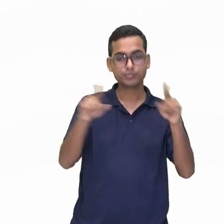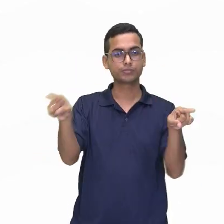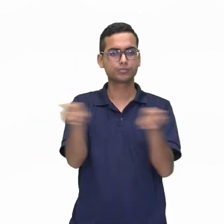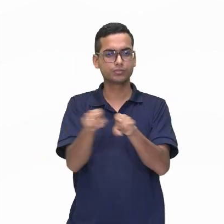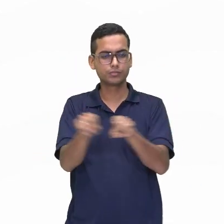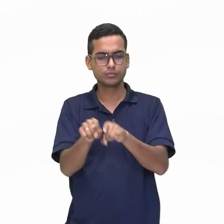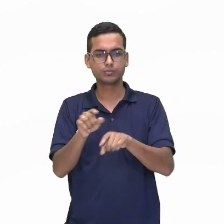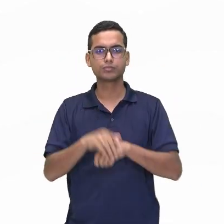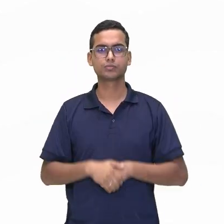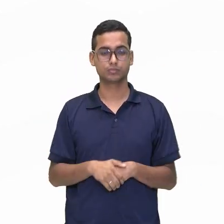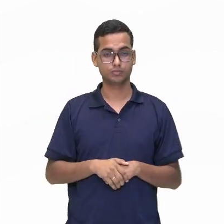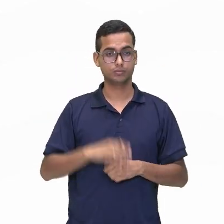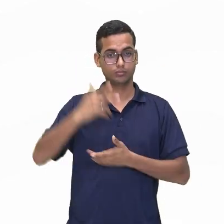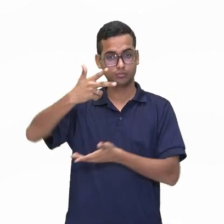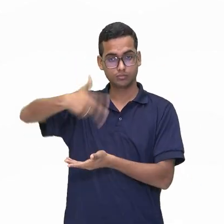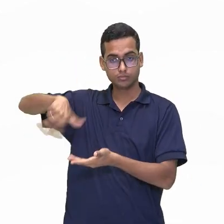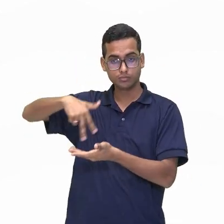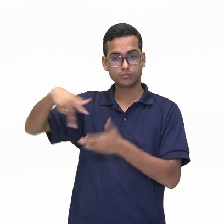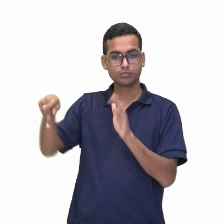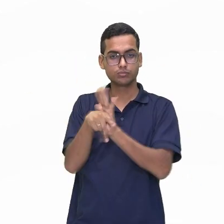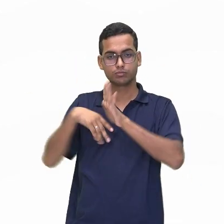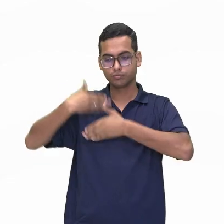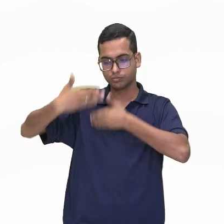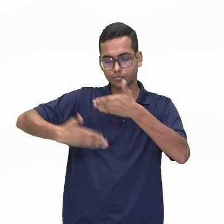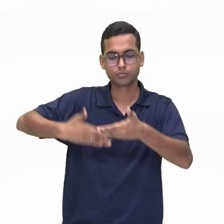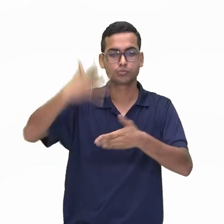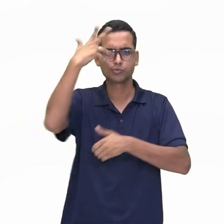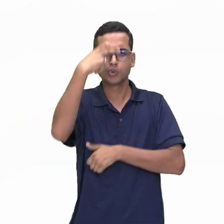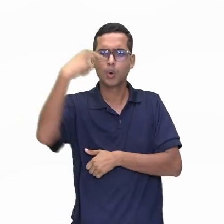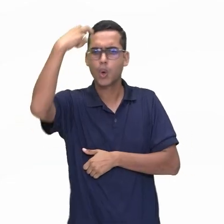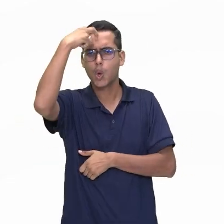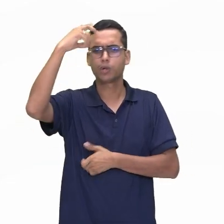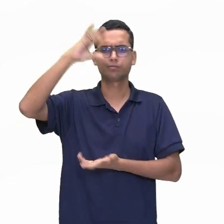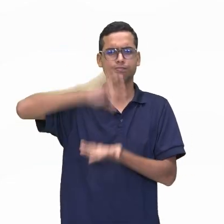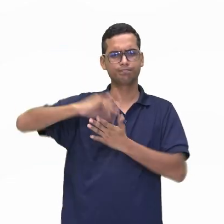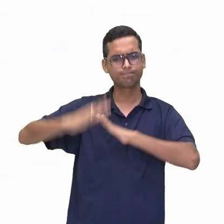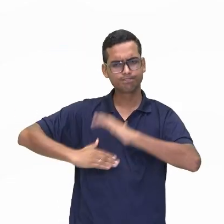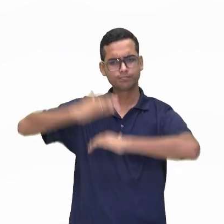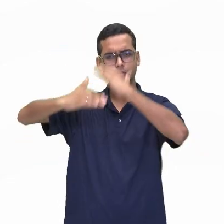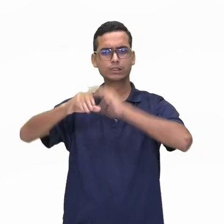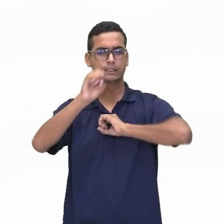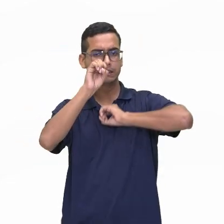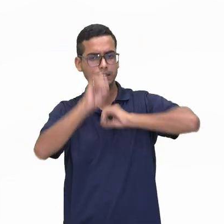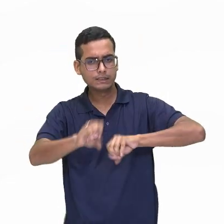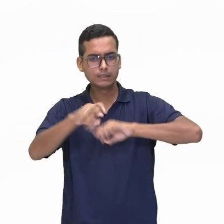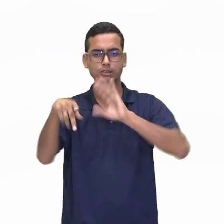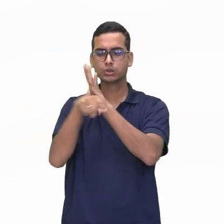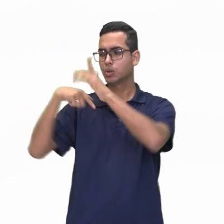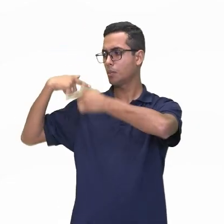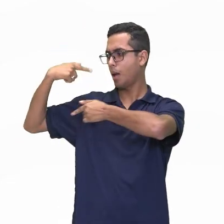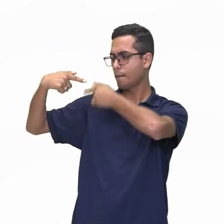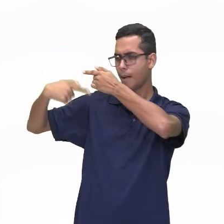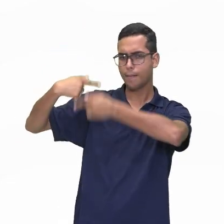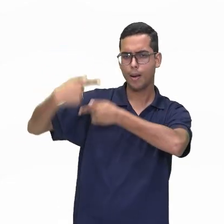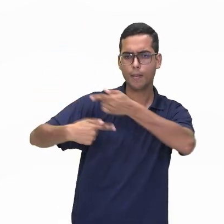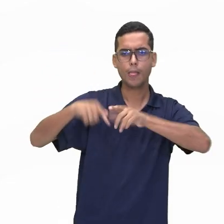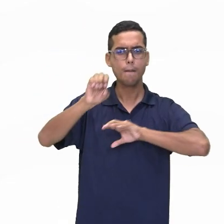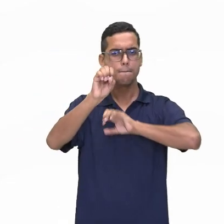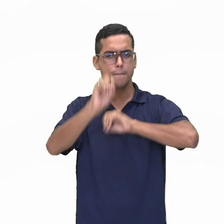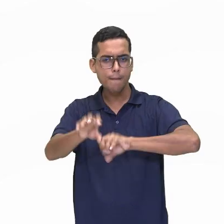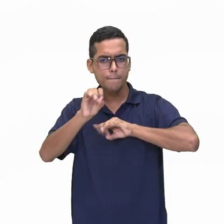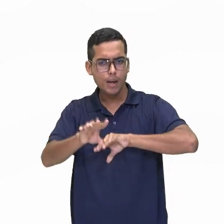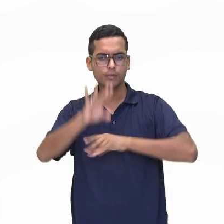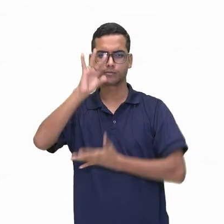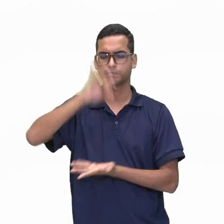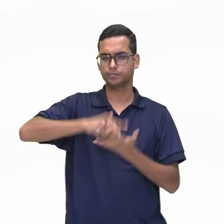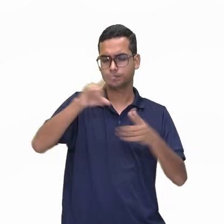processo cultural, uma construção, algo que é passado de geração em geração. Então,